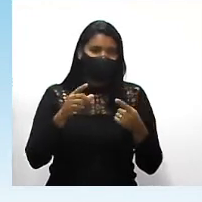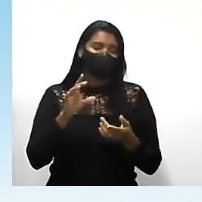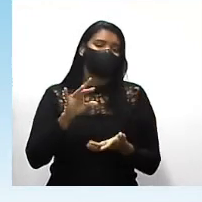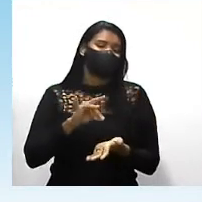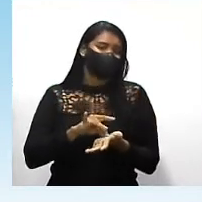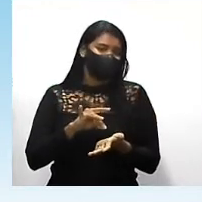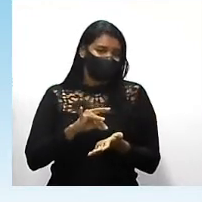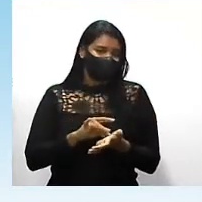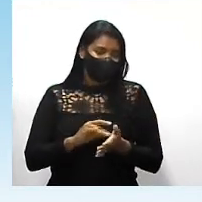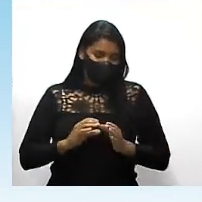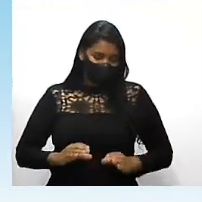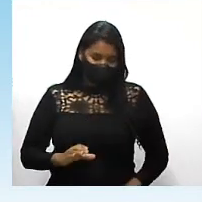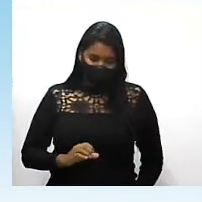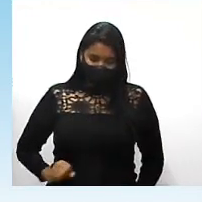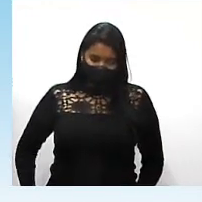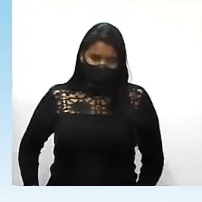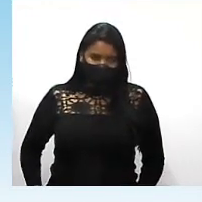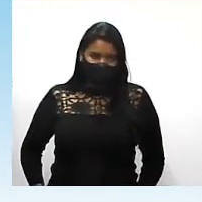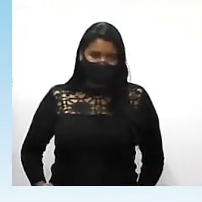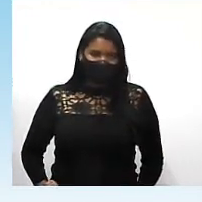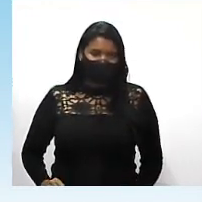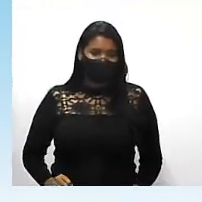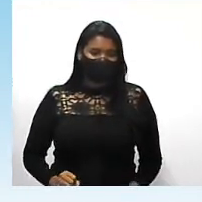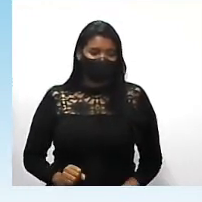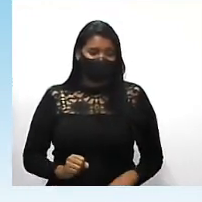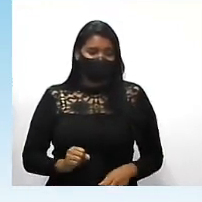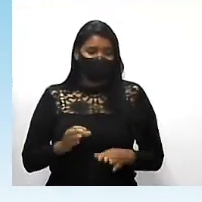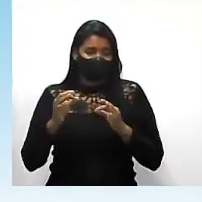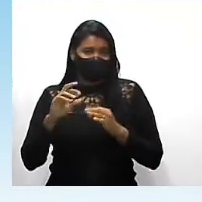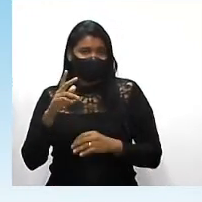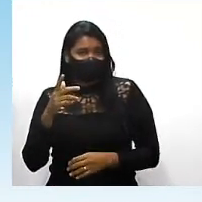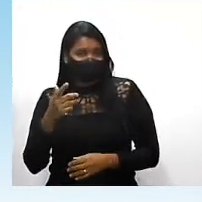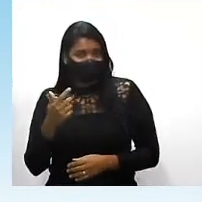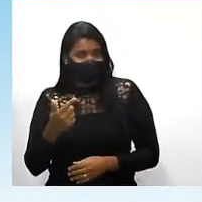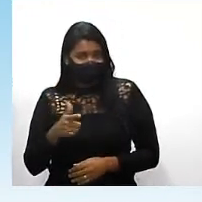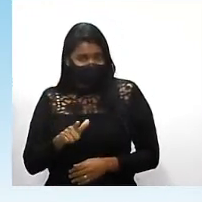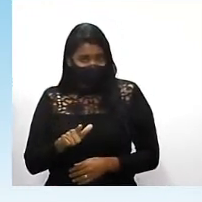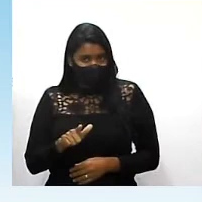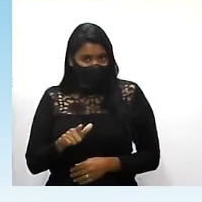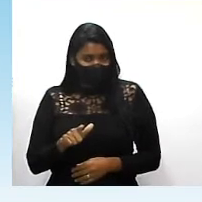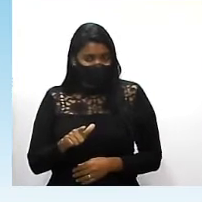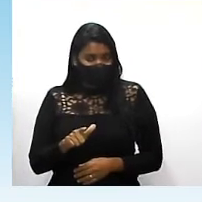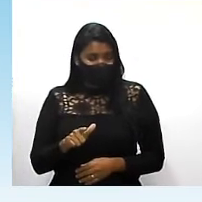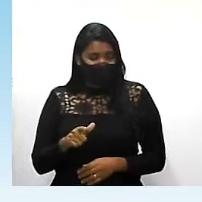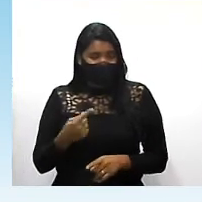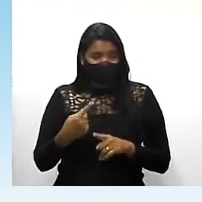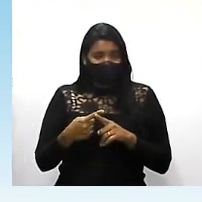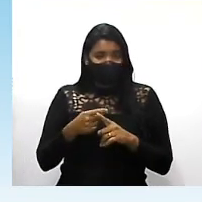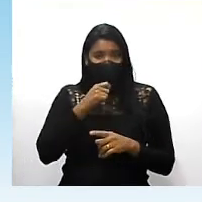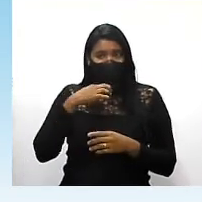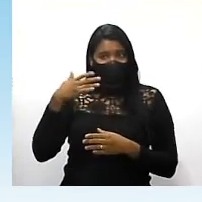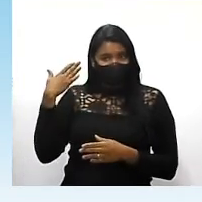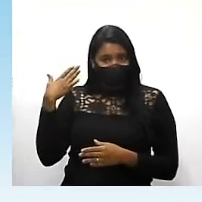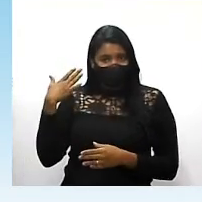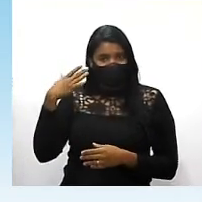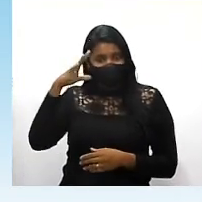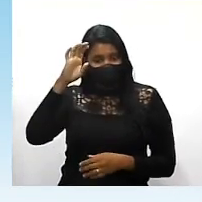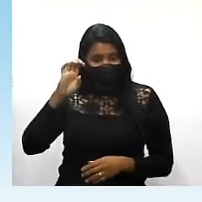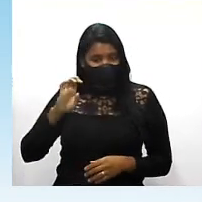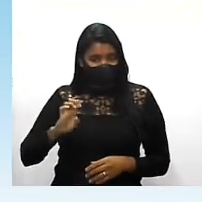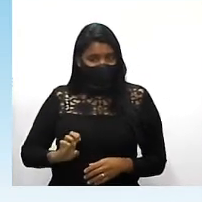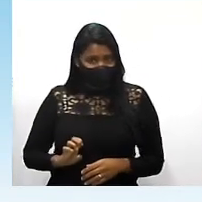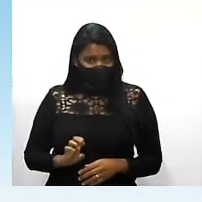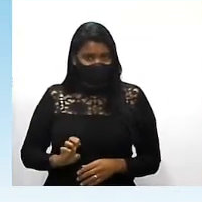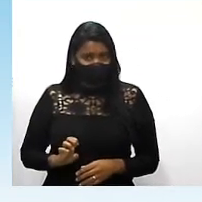o aborto seria algo viável ou não. Porque na velha ética, de acordo com esse autor chamado